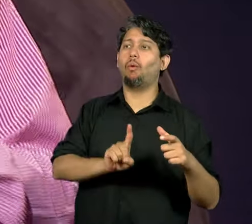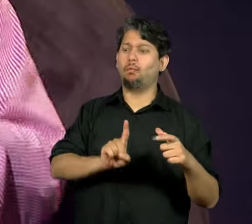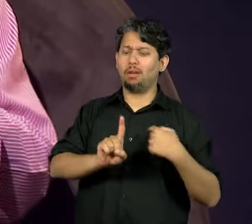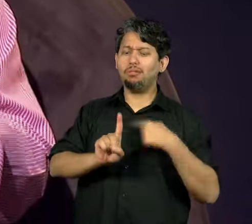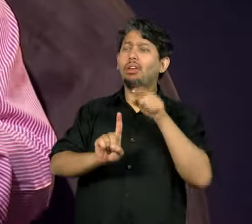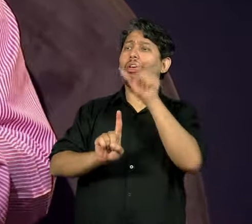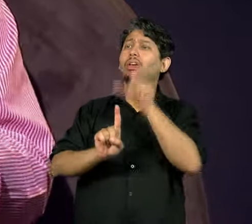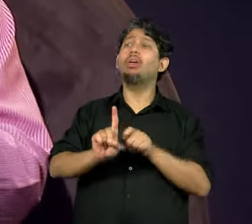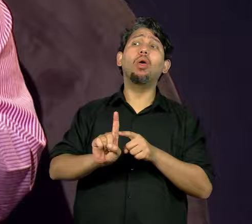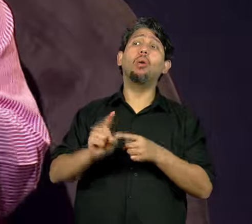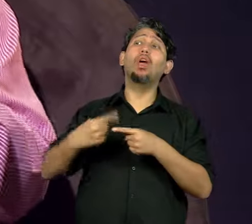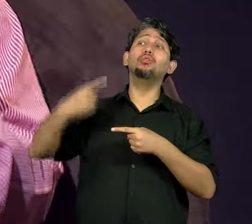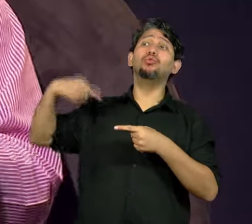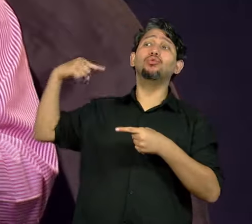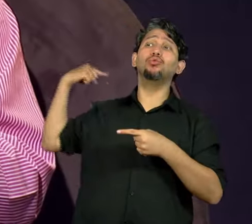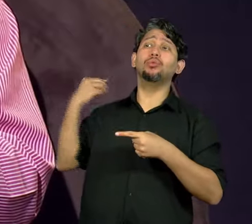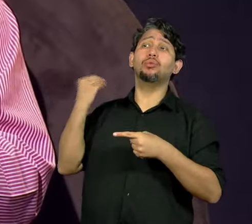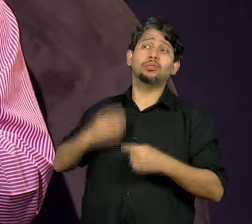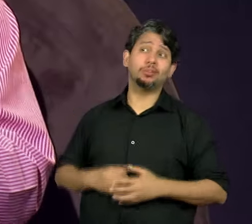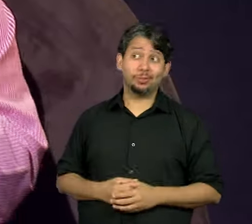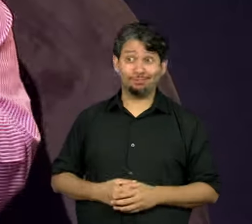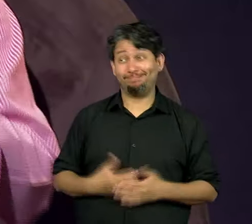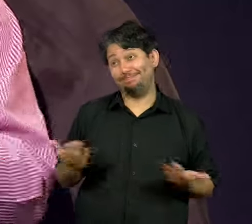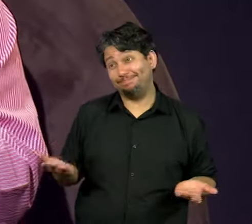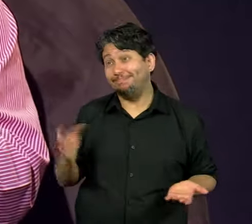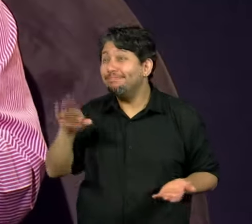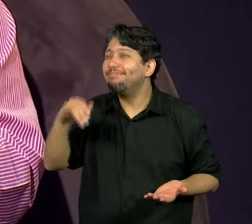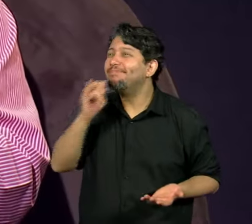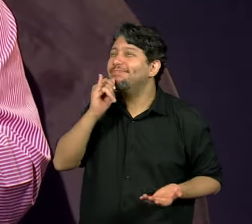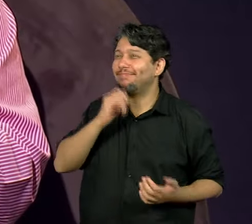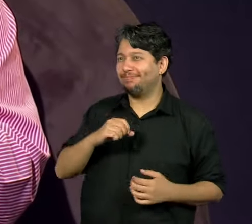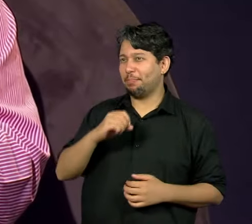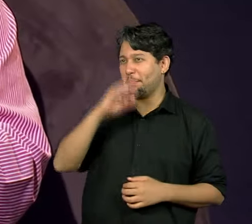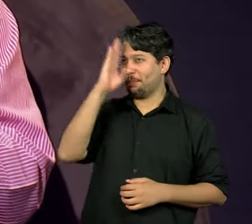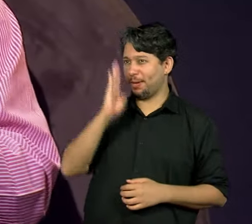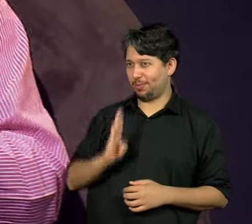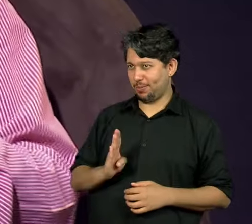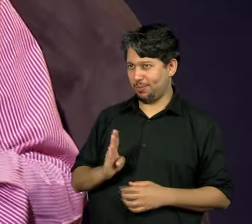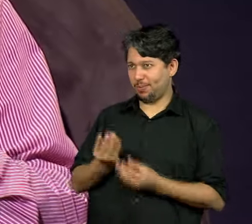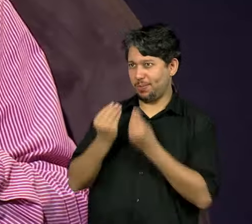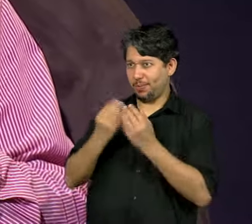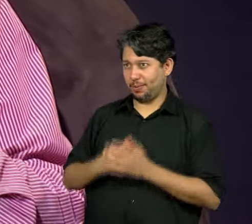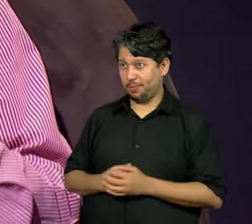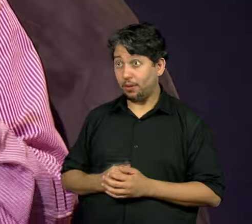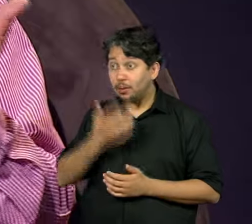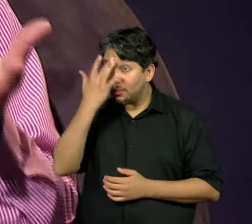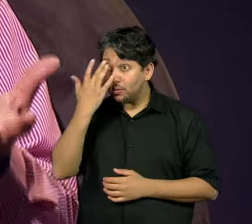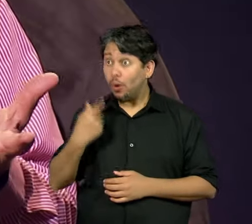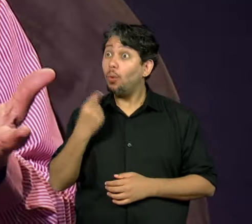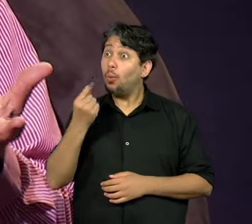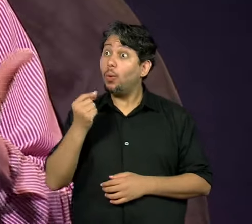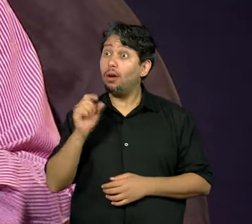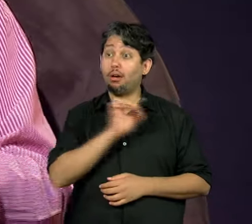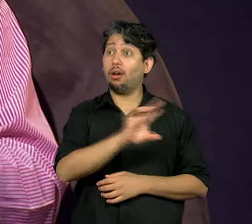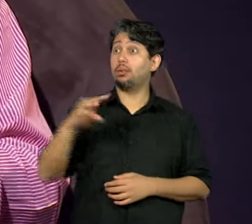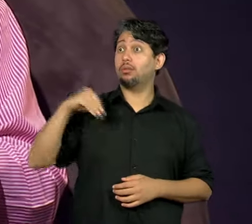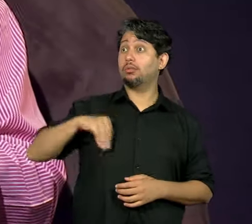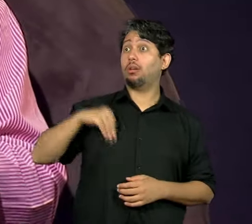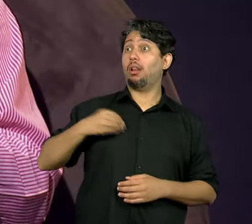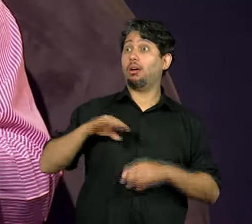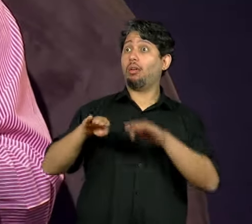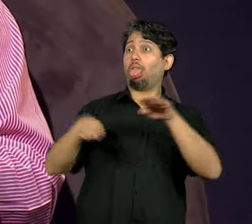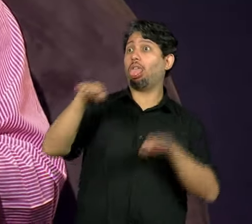como que a situação do Brasil que se configura hoje, né? A distribuição de renda tão desigual, por que